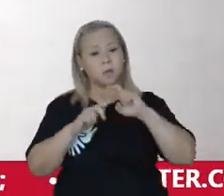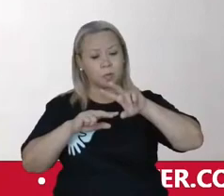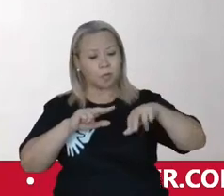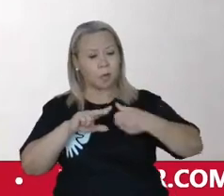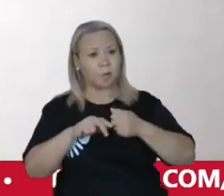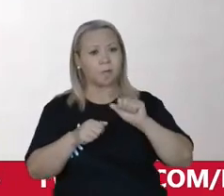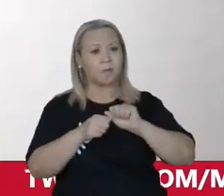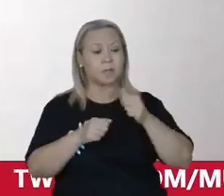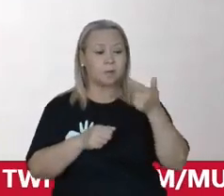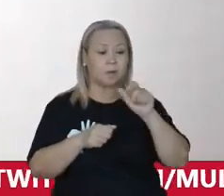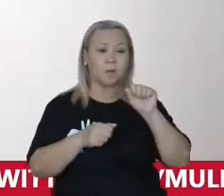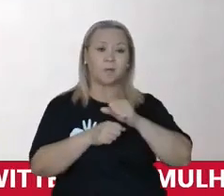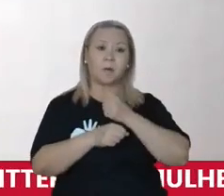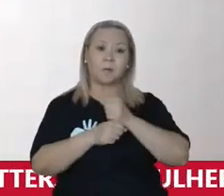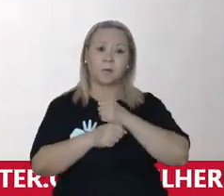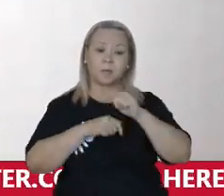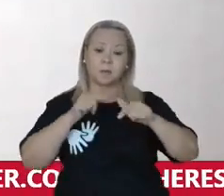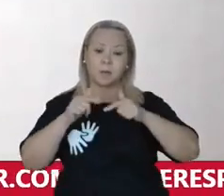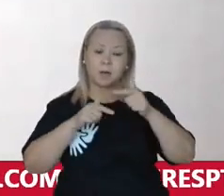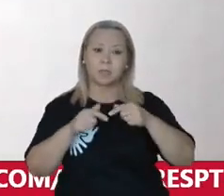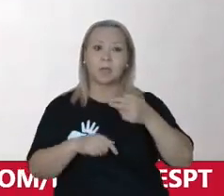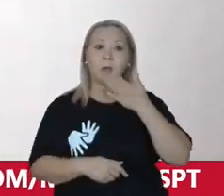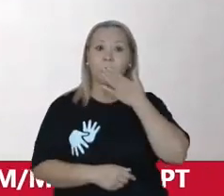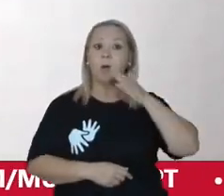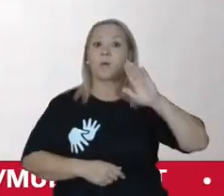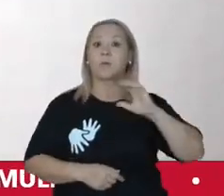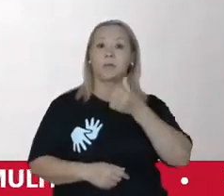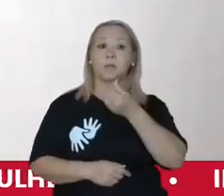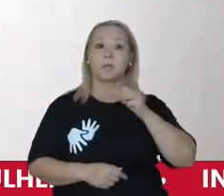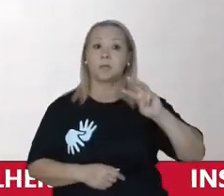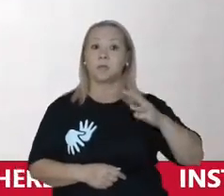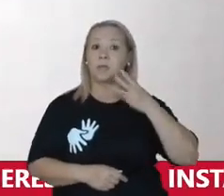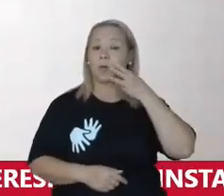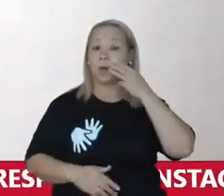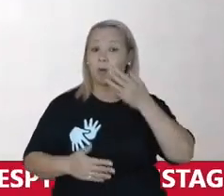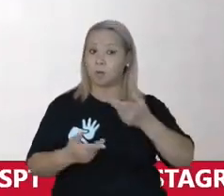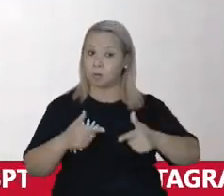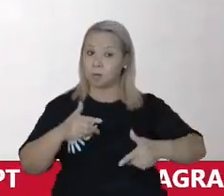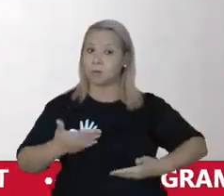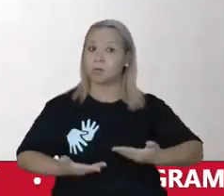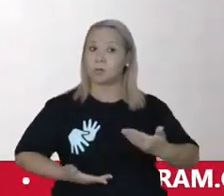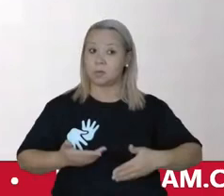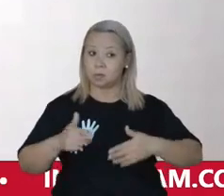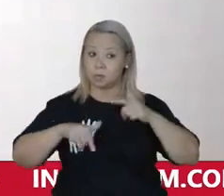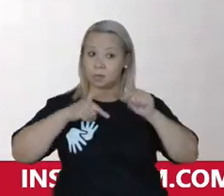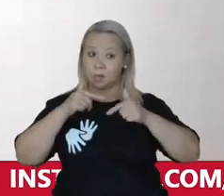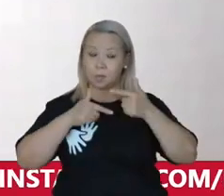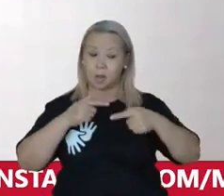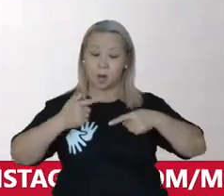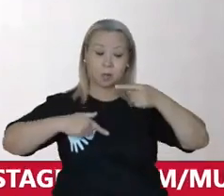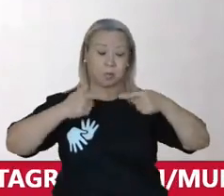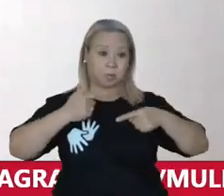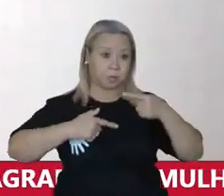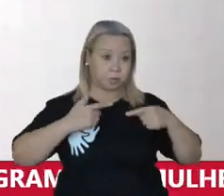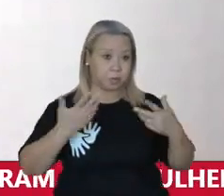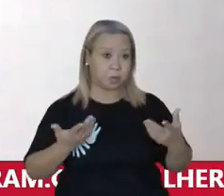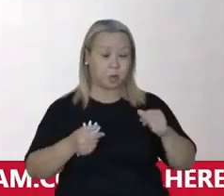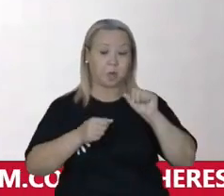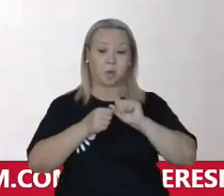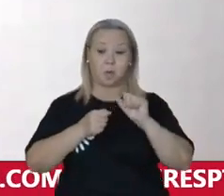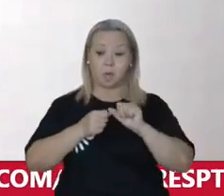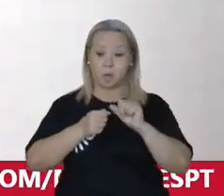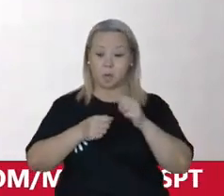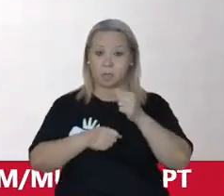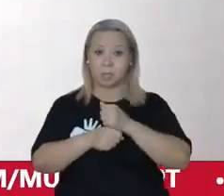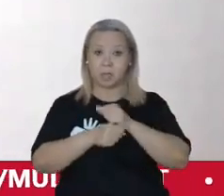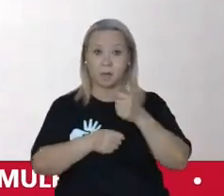reforma trabalhista, né, prometendo gerar 6 milhões de empregos. Era esse o discurso, vamos fazer uma reforma,